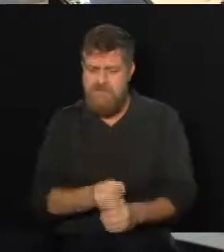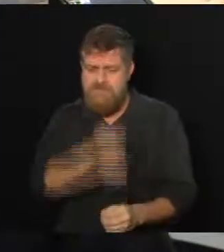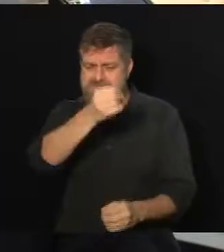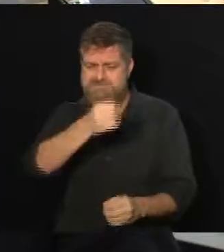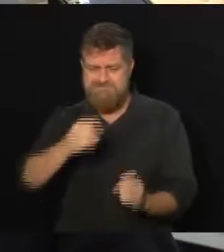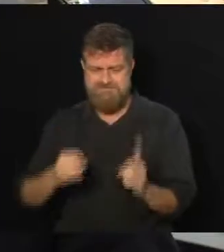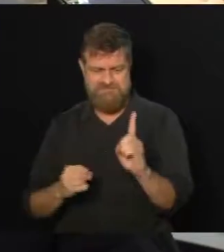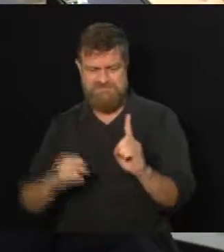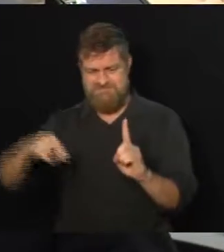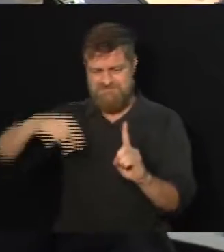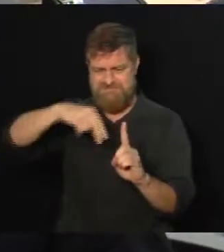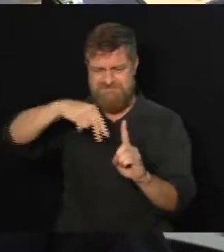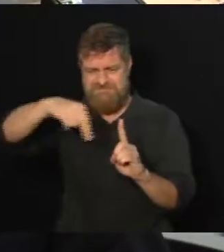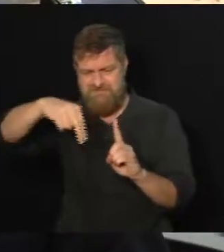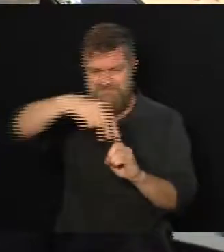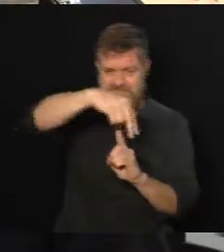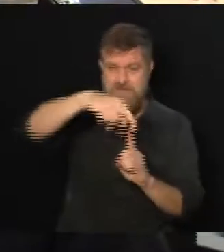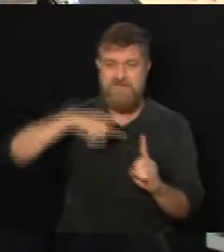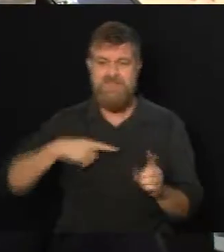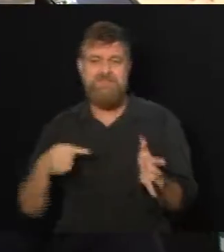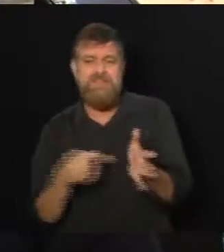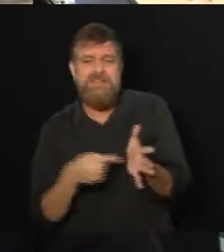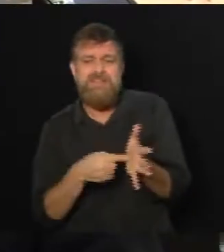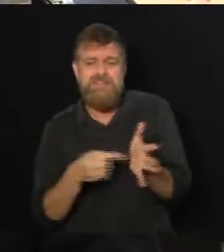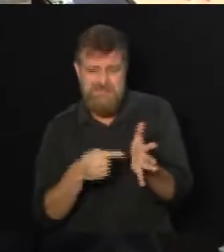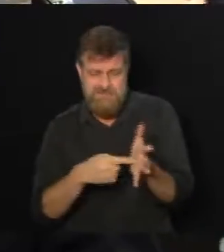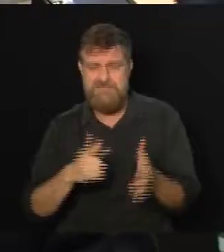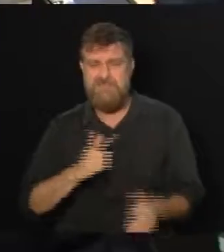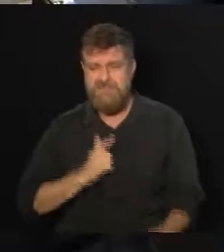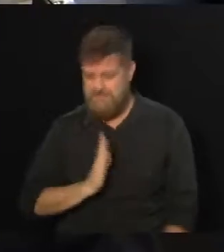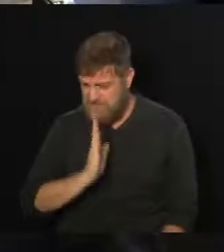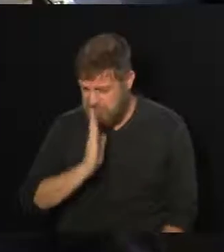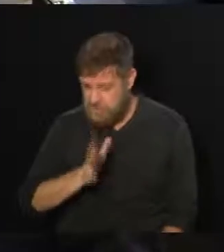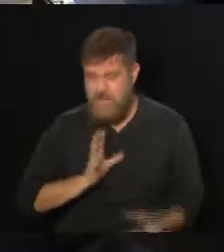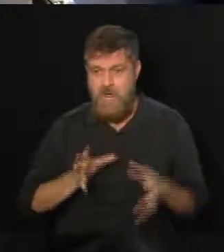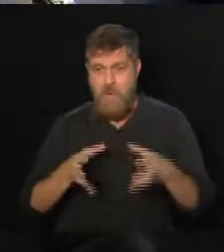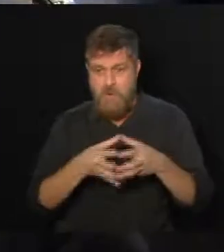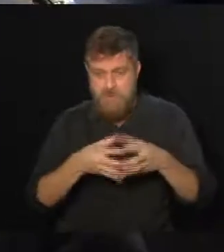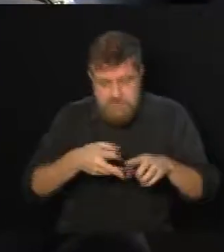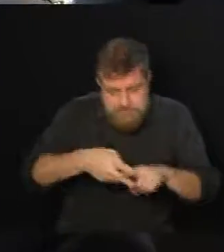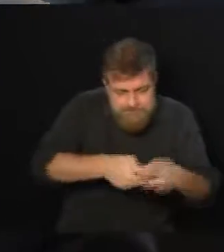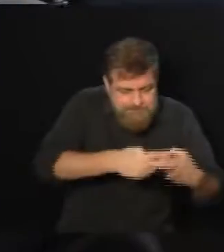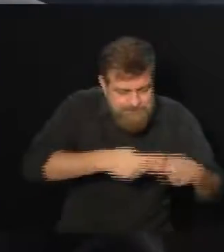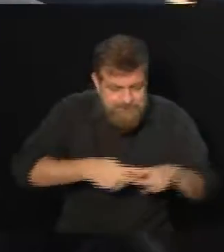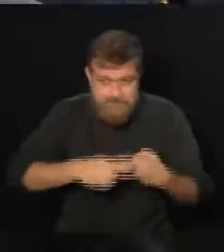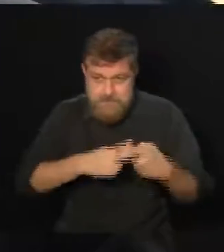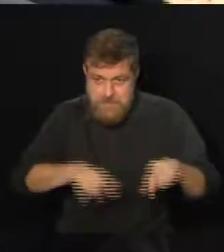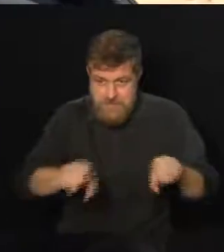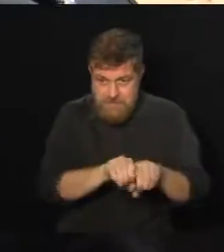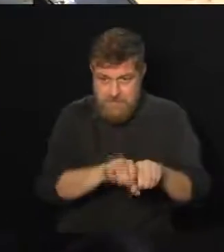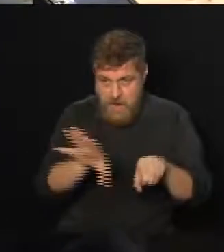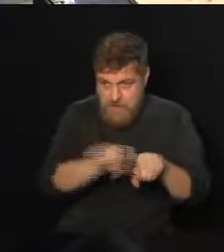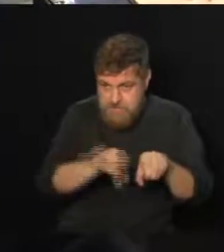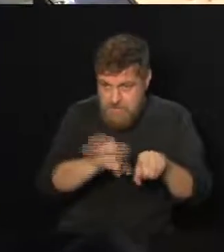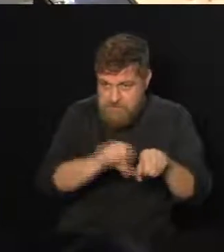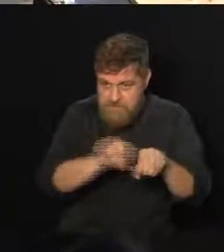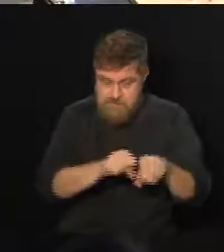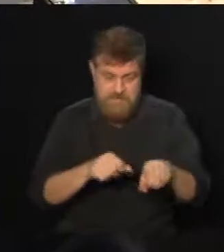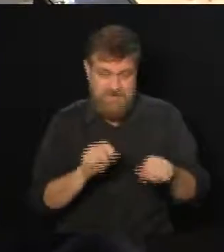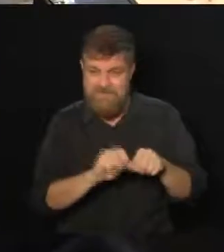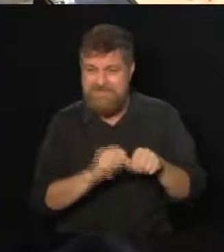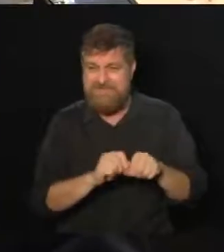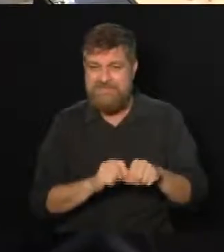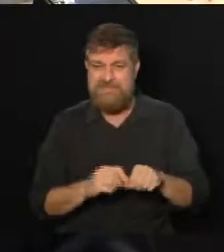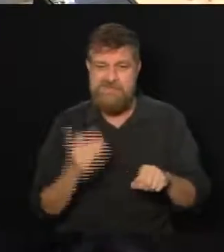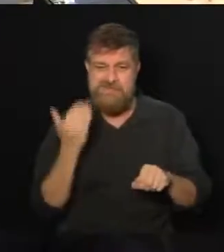que isso, tivemos algumas denúncias de que as equipes que estão fazendo lá esse trabalho, elas estão fazendo de forma